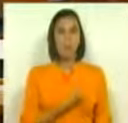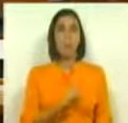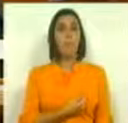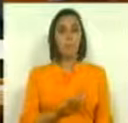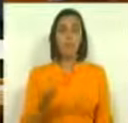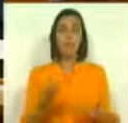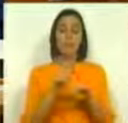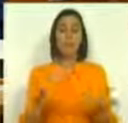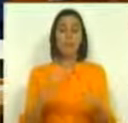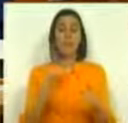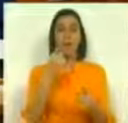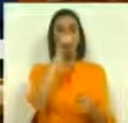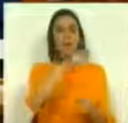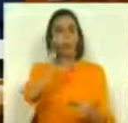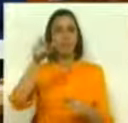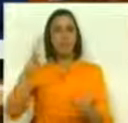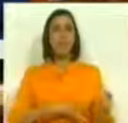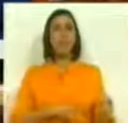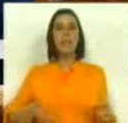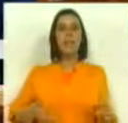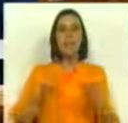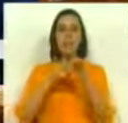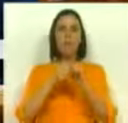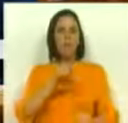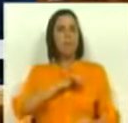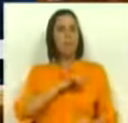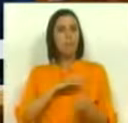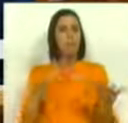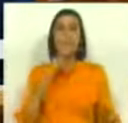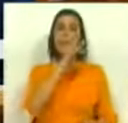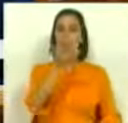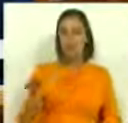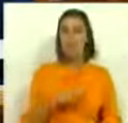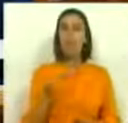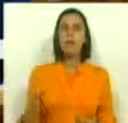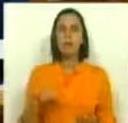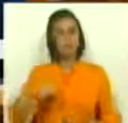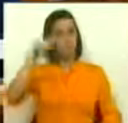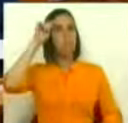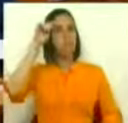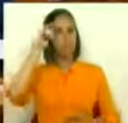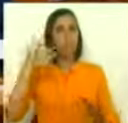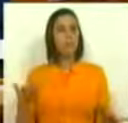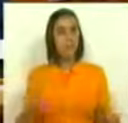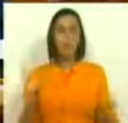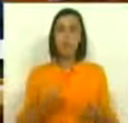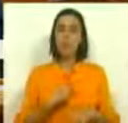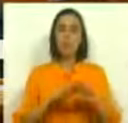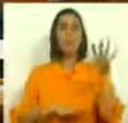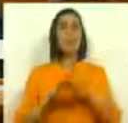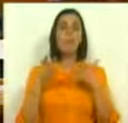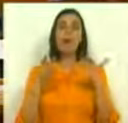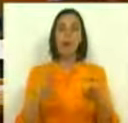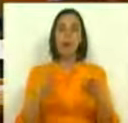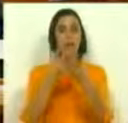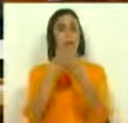preocupante, pois por detrás de cada desempregado está um drama pessoal e familiar que respeitamos e tudo faremos